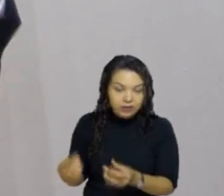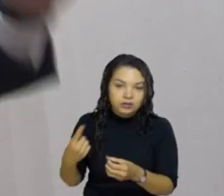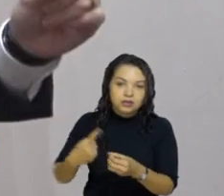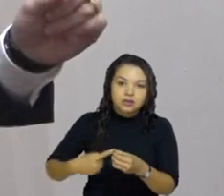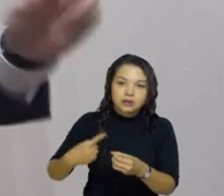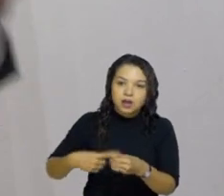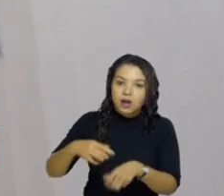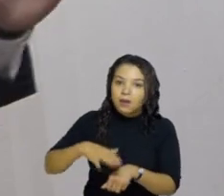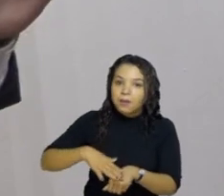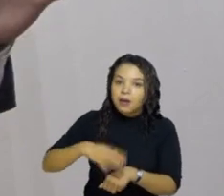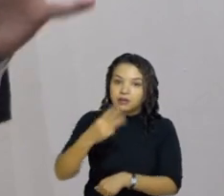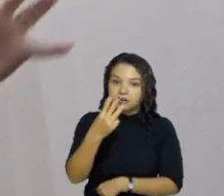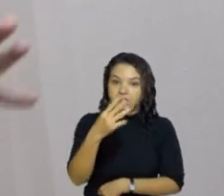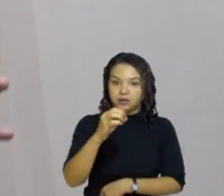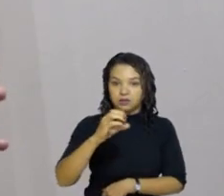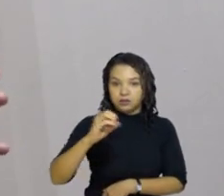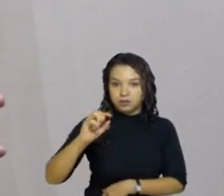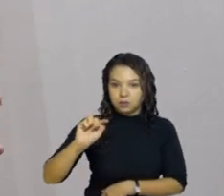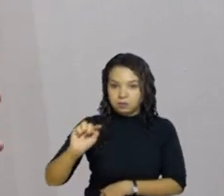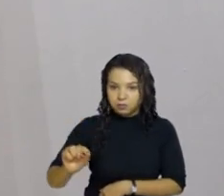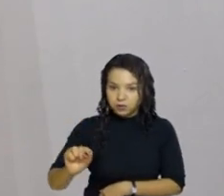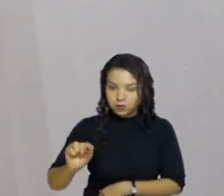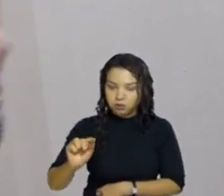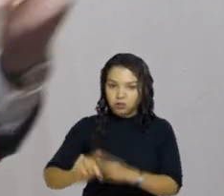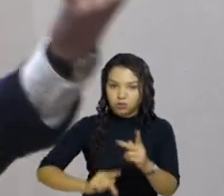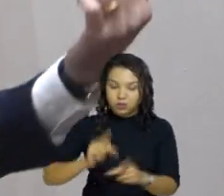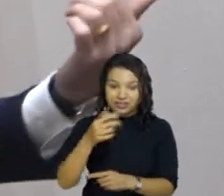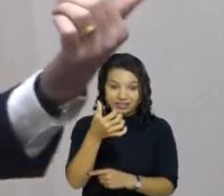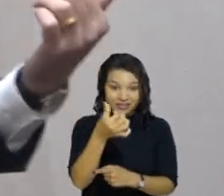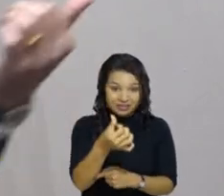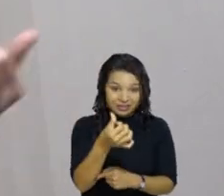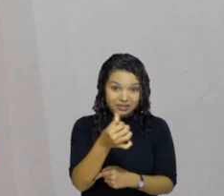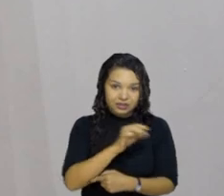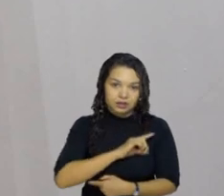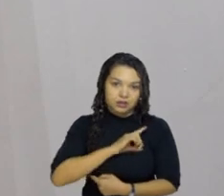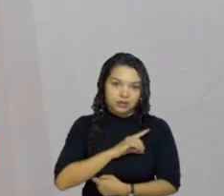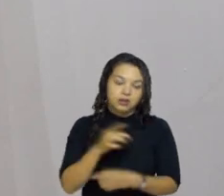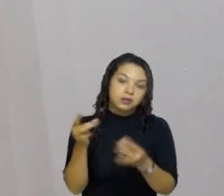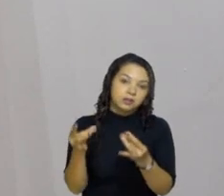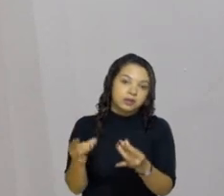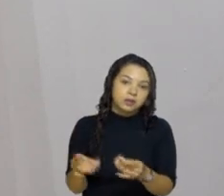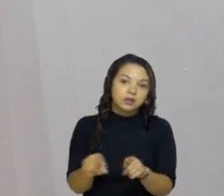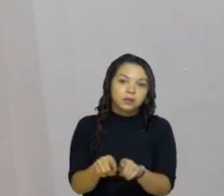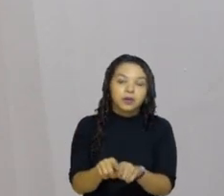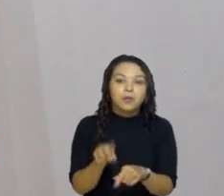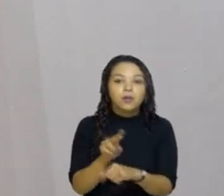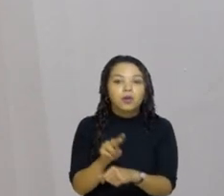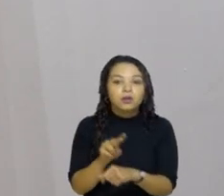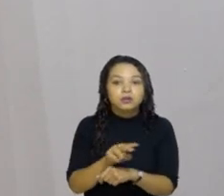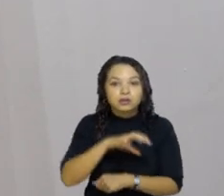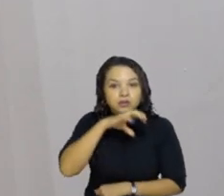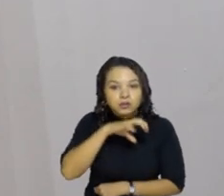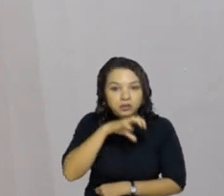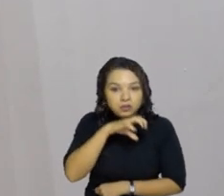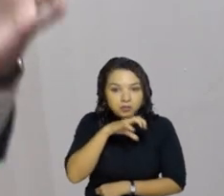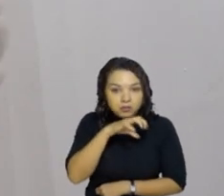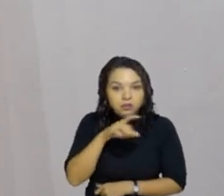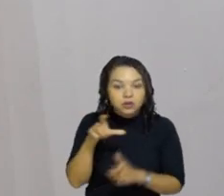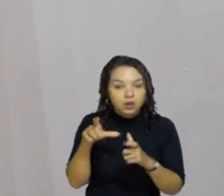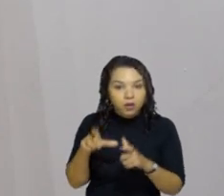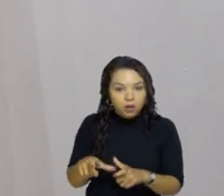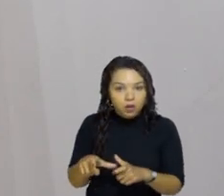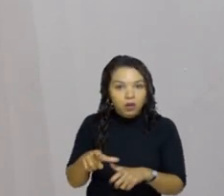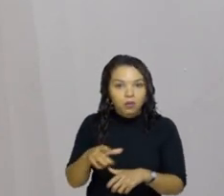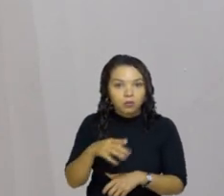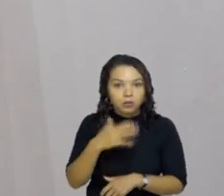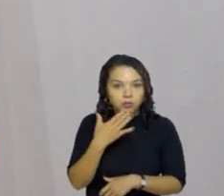de 300 mil habitantes, 6 delegacias especializadas, inclusive a de proteção animal, que, deputado Márcio, é um pleito do senhor, é um pleito